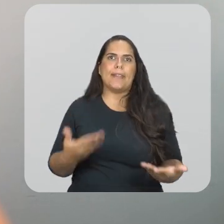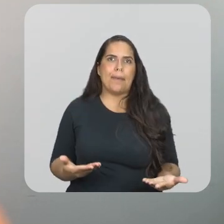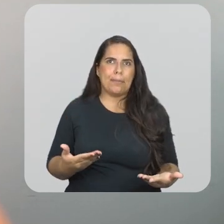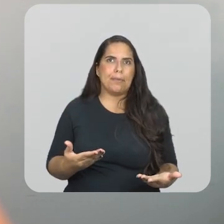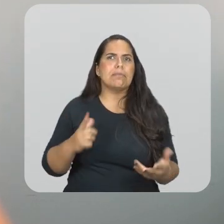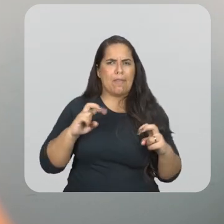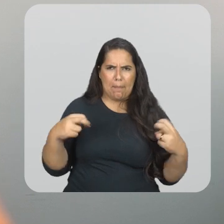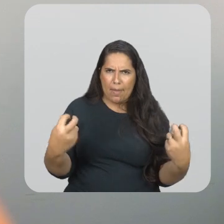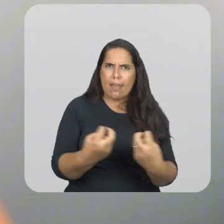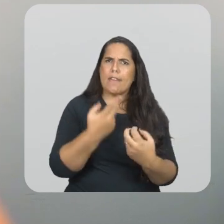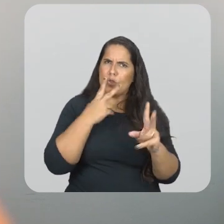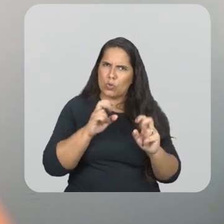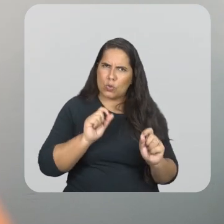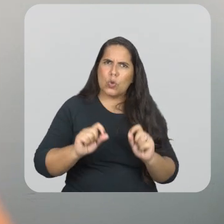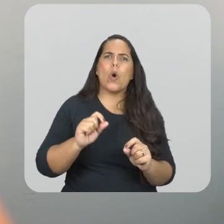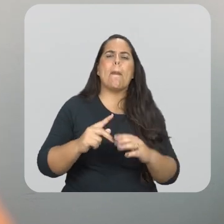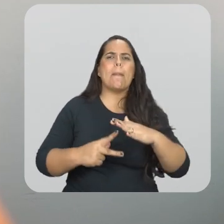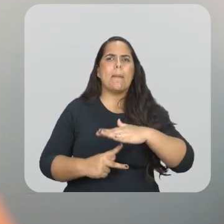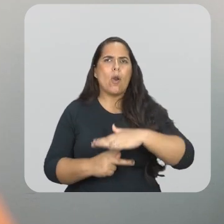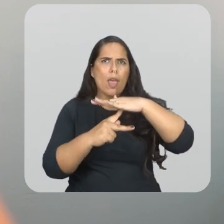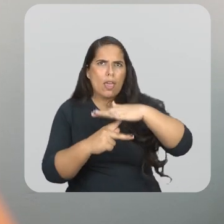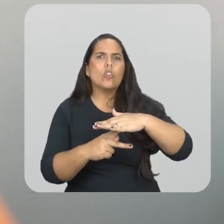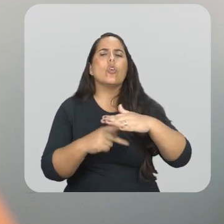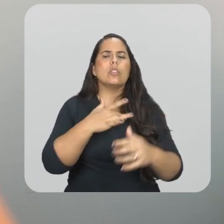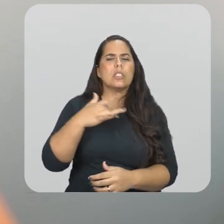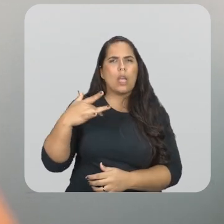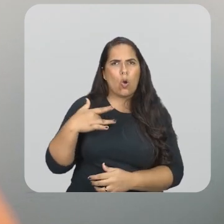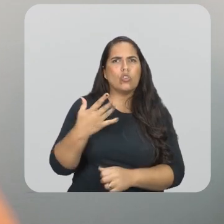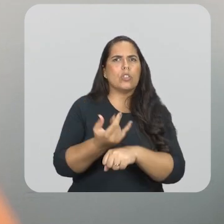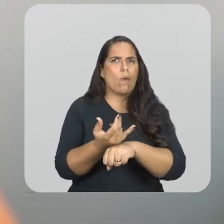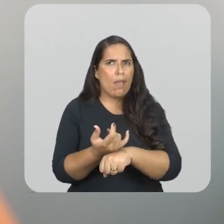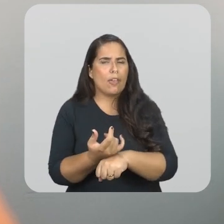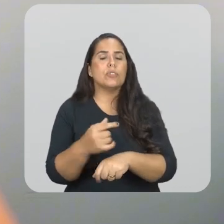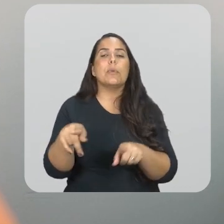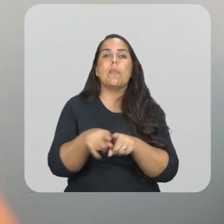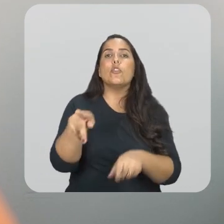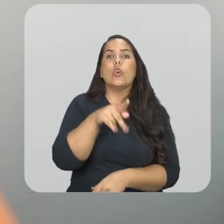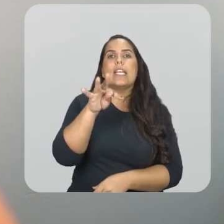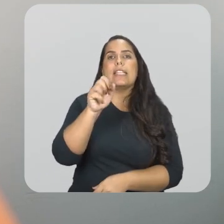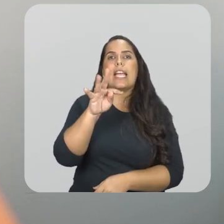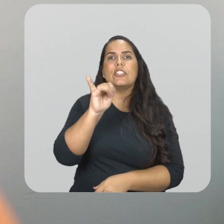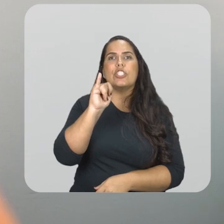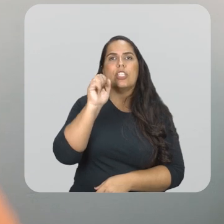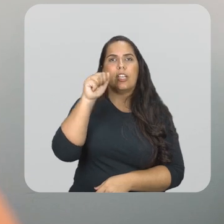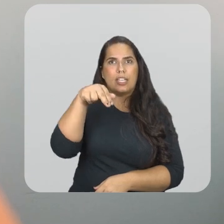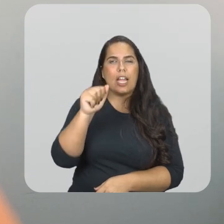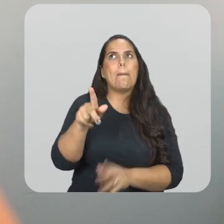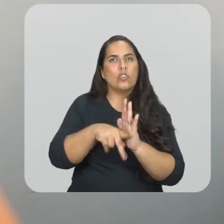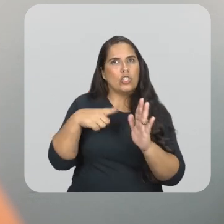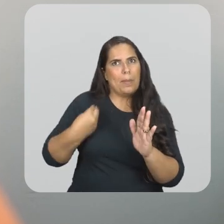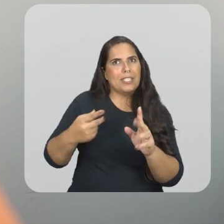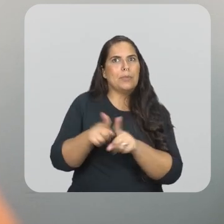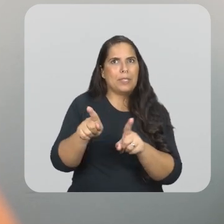a gente teve uma mesa falando sobre isso, né? Com o pró-reitor de saúde da UERJ, o professor Damião, e com a professora Tatiana, que tem um projeto que eu também